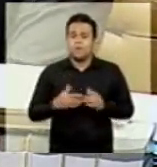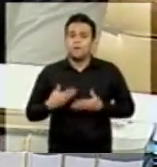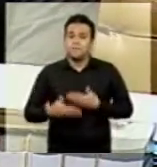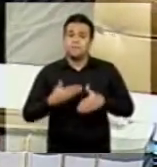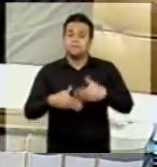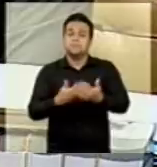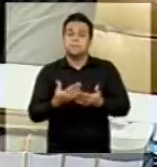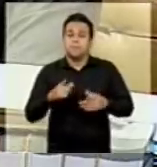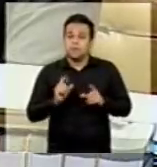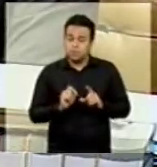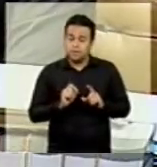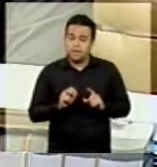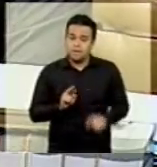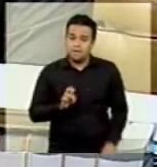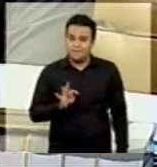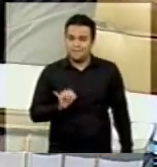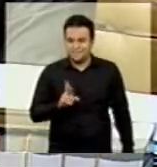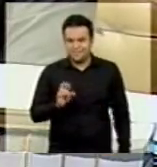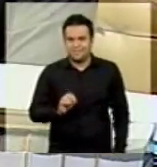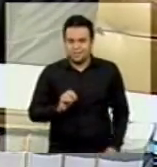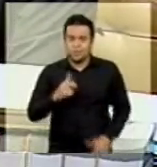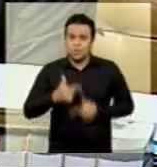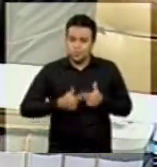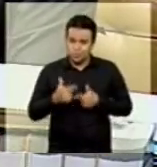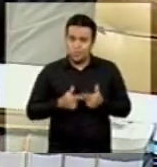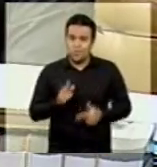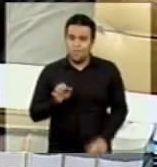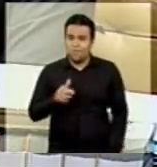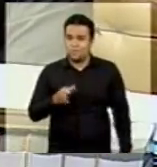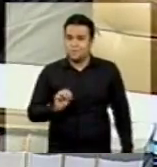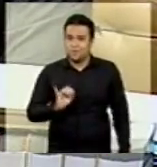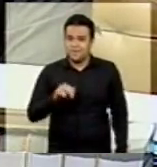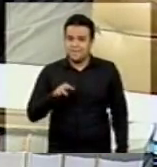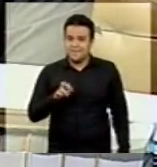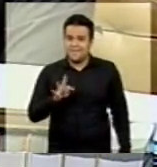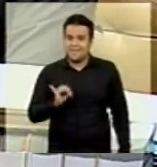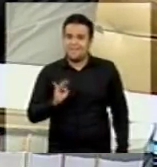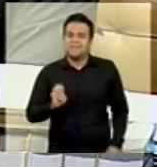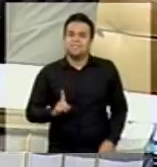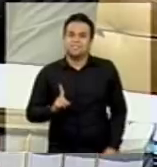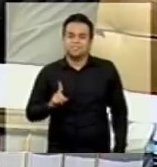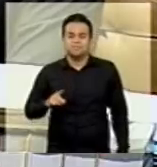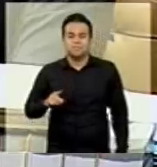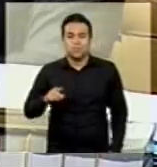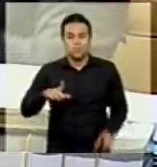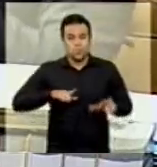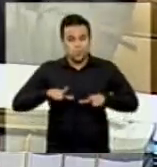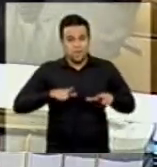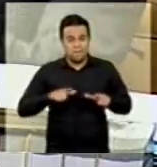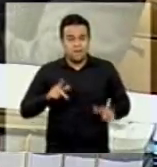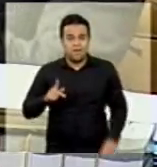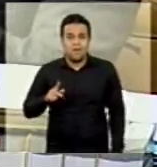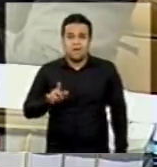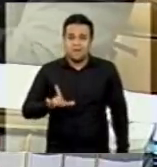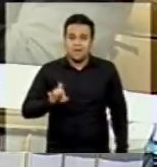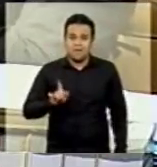desempenho estrito das funções inerentes ao ofício legislativo. E a partir